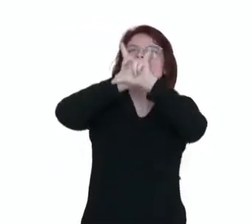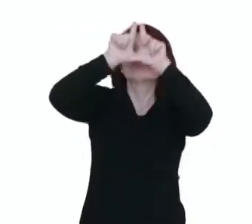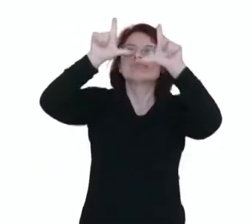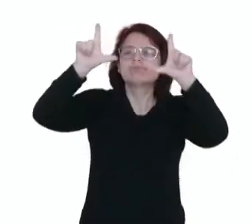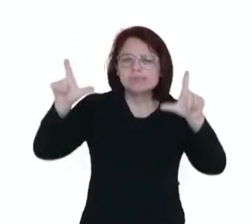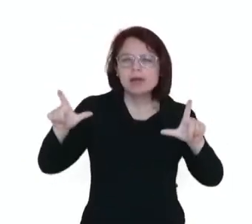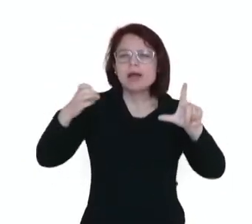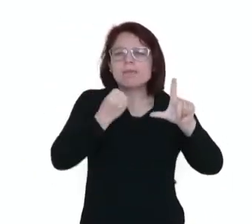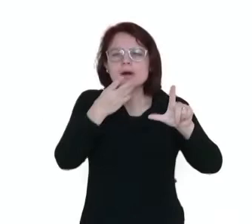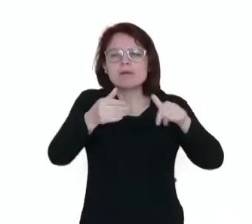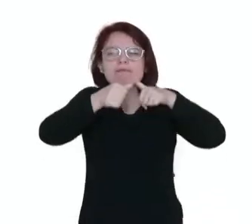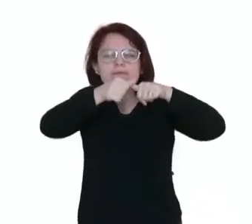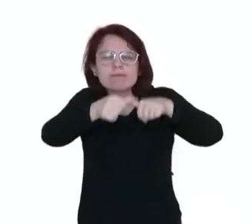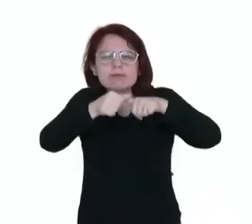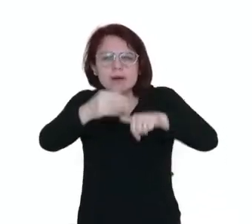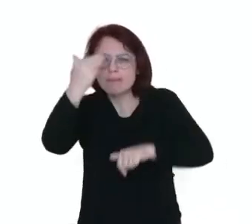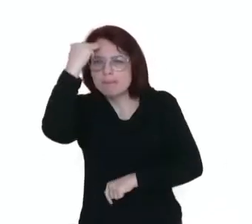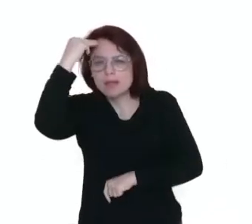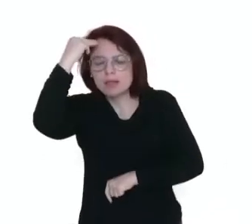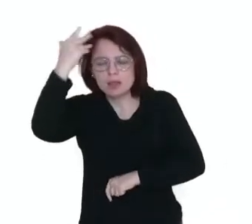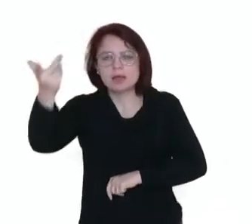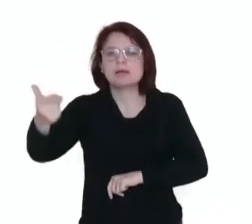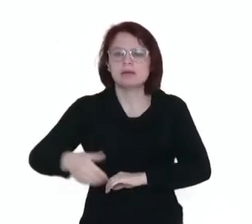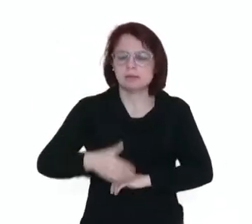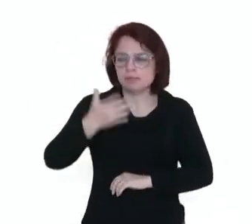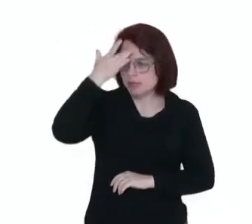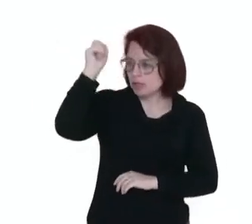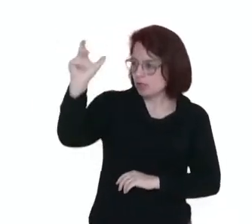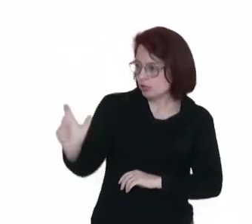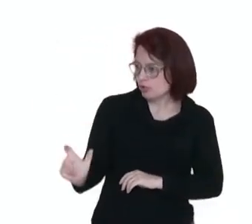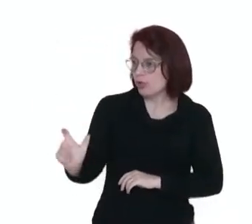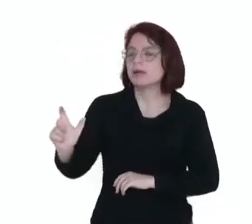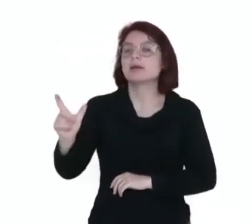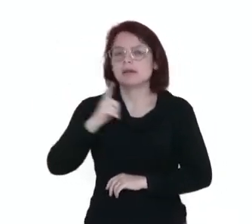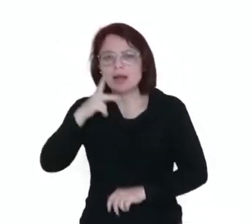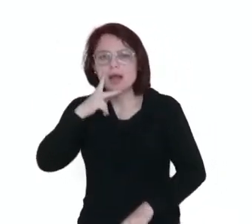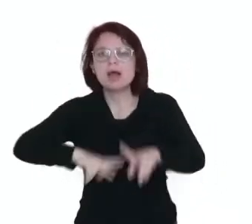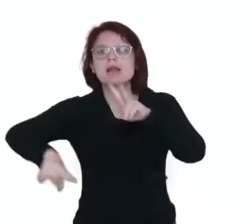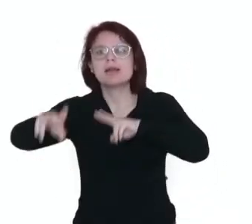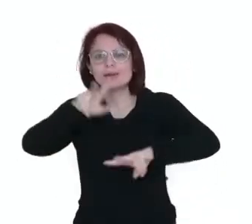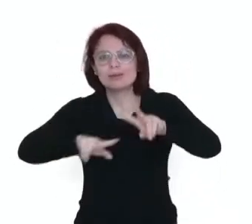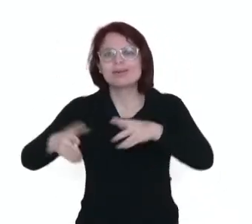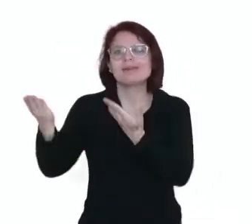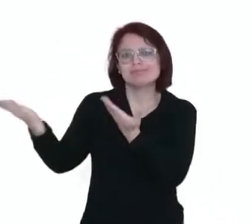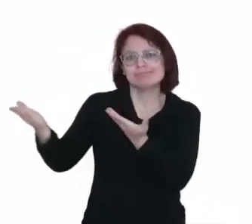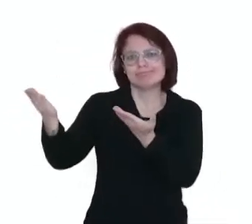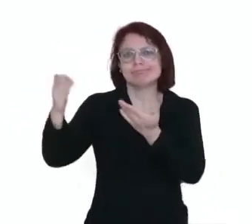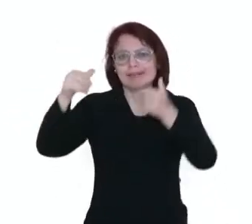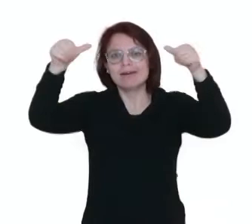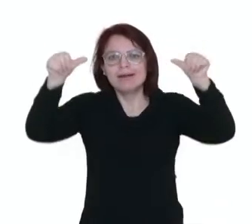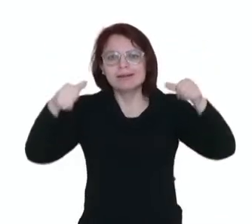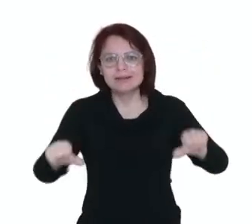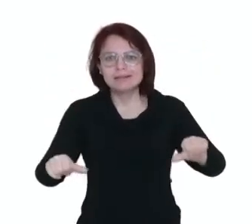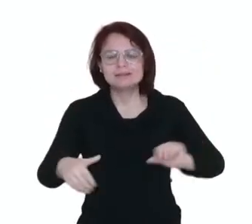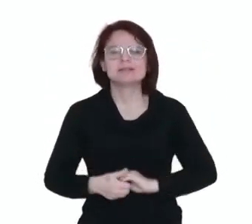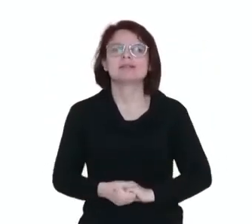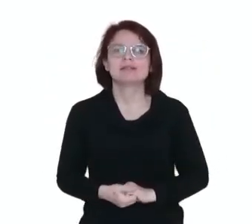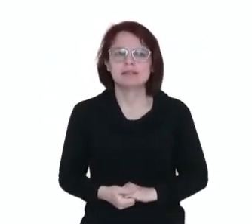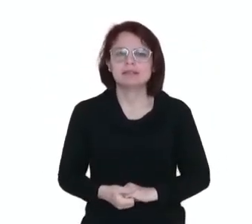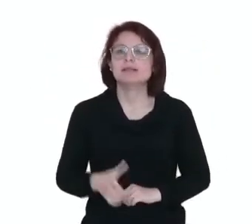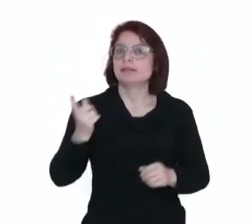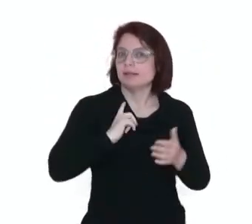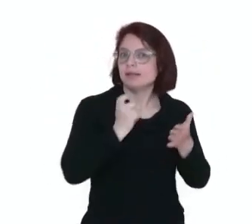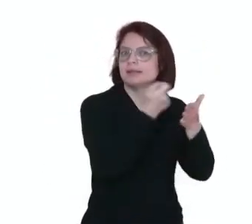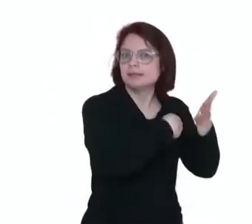mais fixo na mente dessa pessoa que fez a leitura do cartaz. Então, tanto a parte